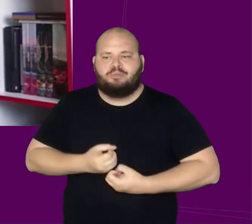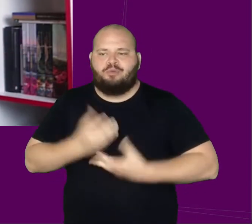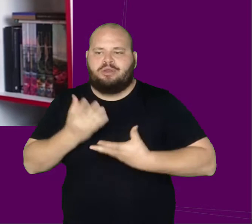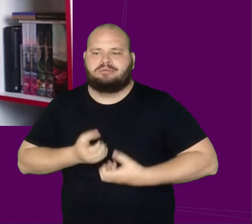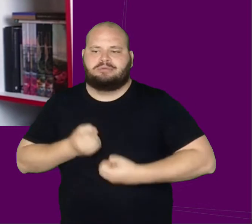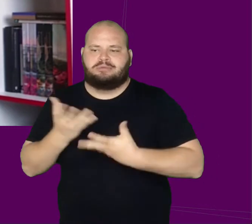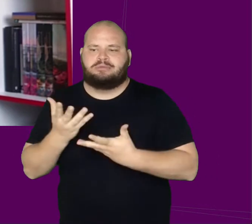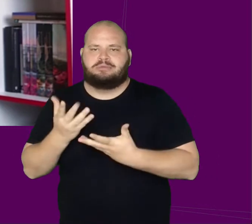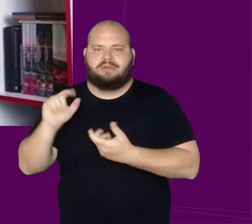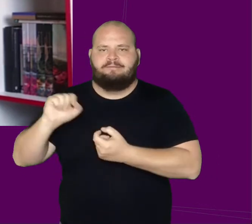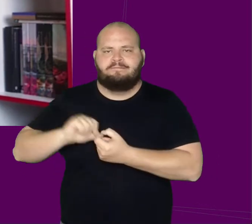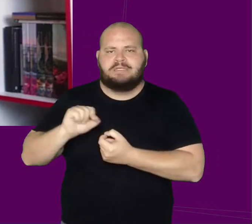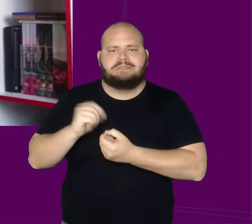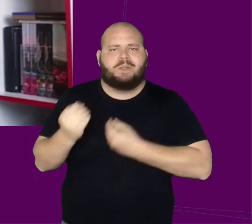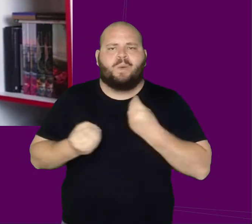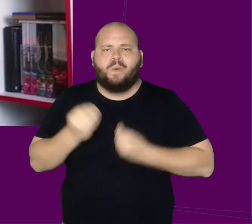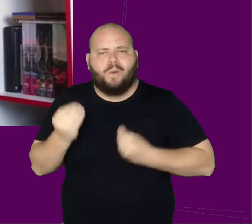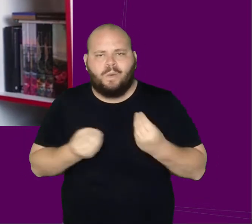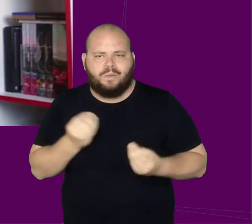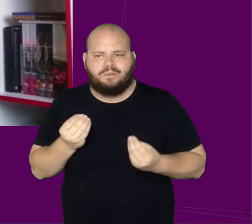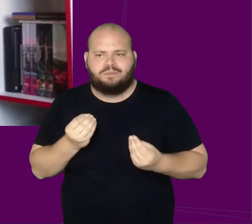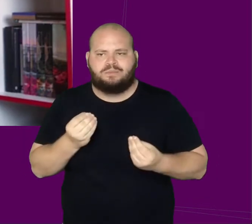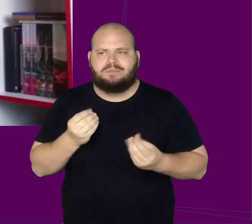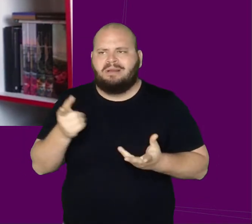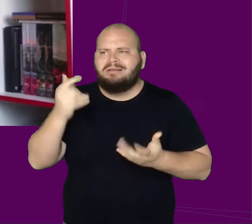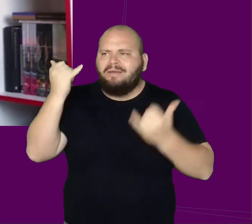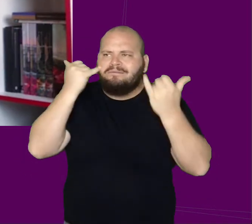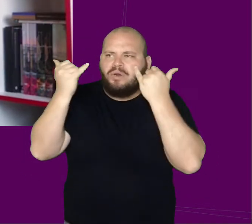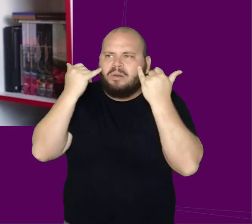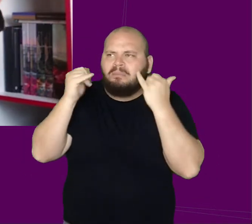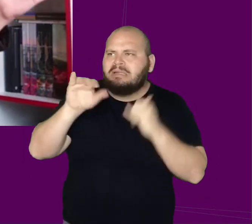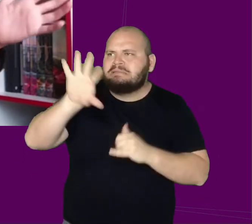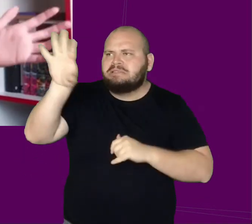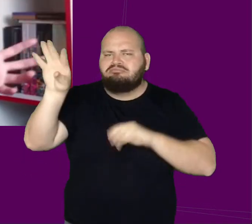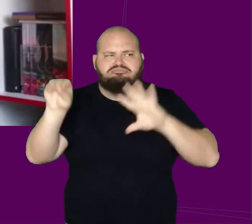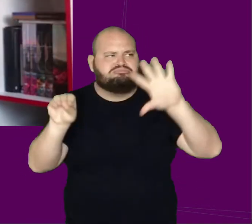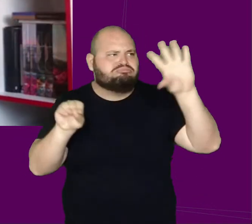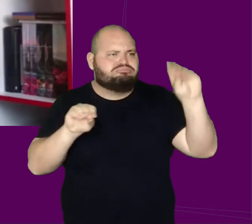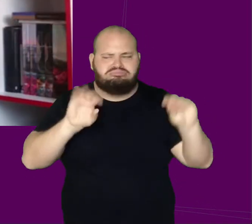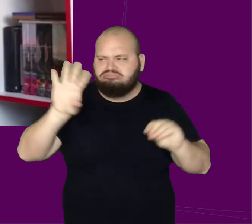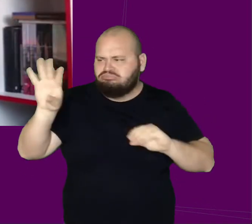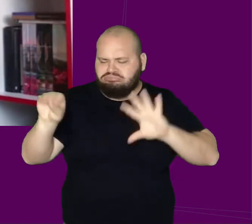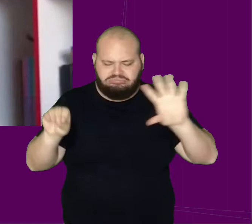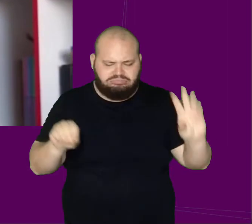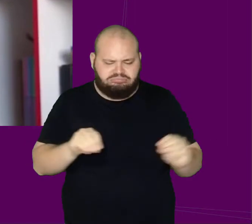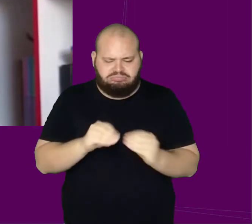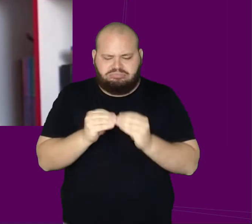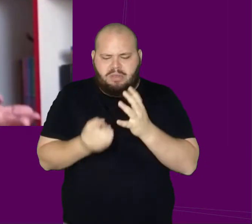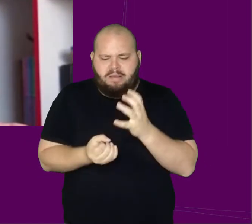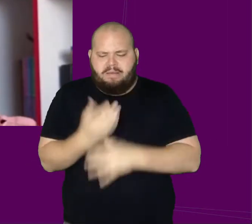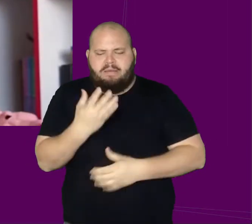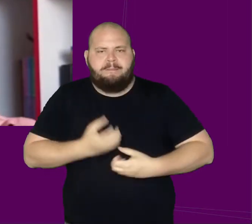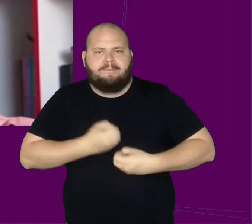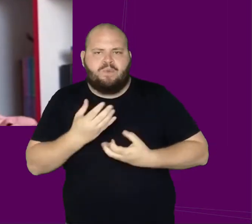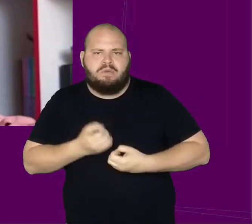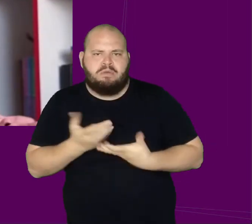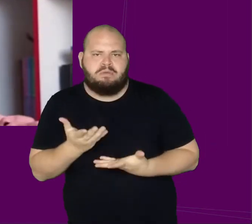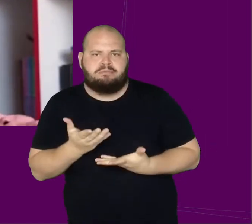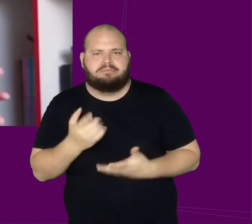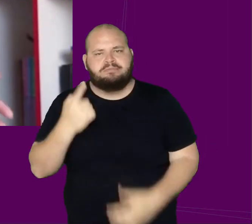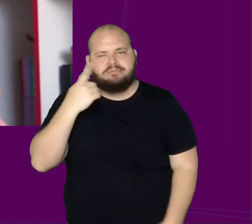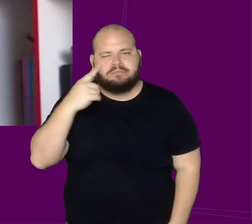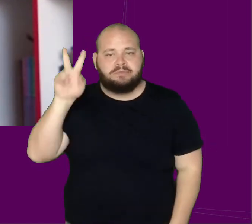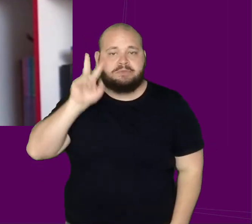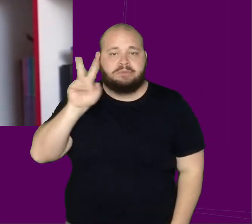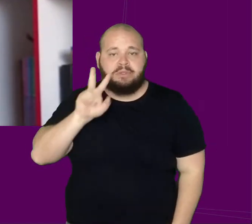Da onde sai essa poesia? Como é que a gente junta as informações do mundo e cria um poema? Bom lembrar que todos os poemas da